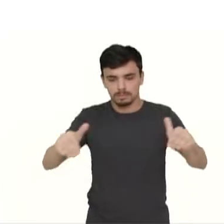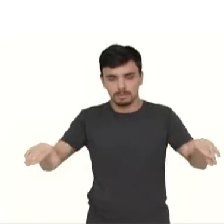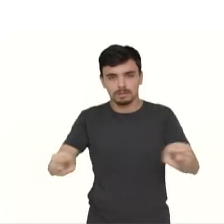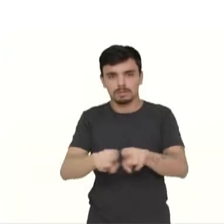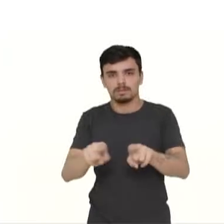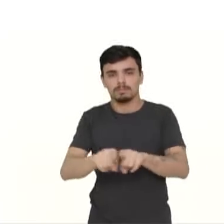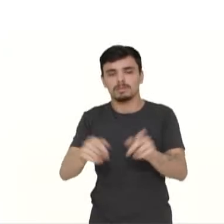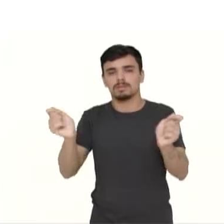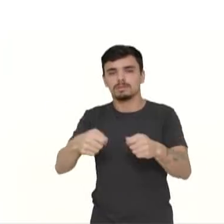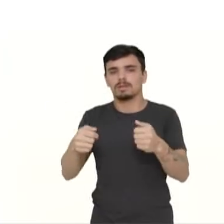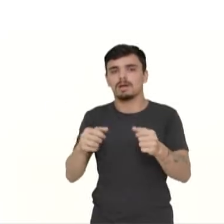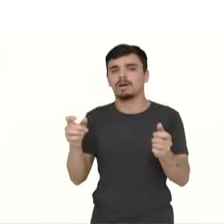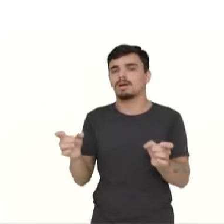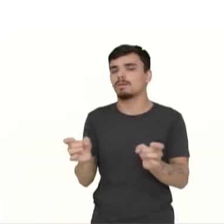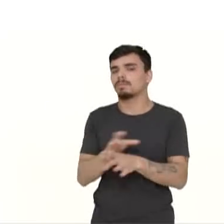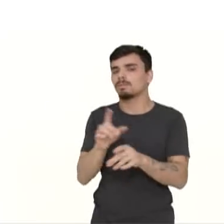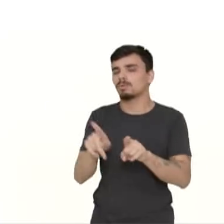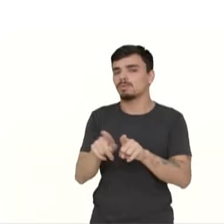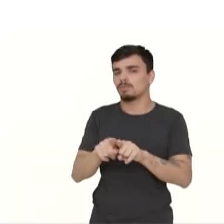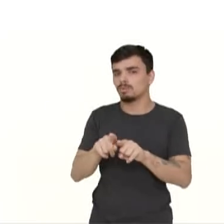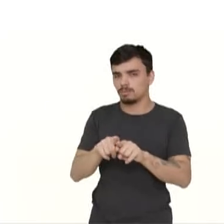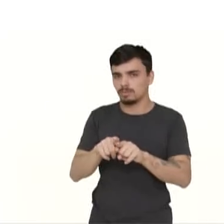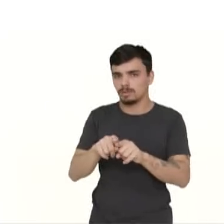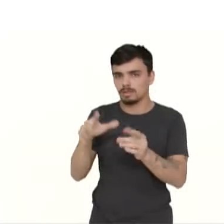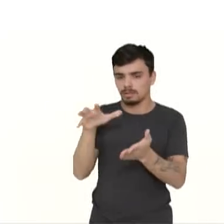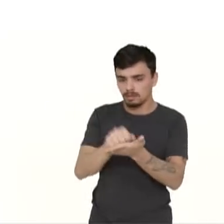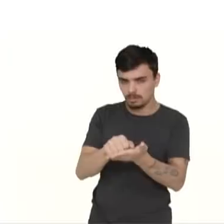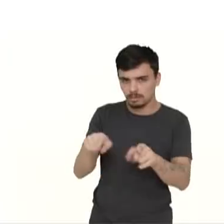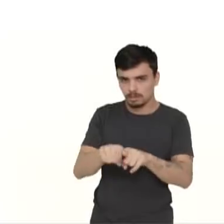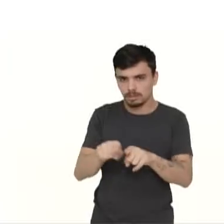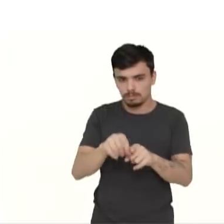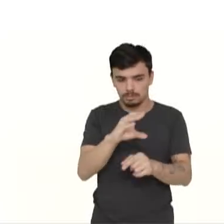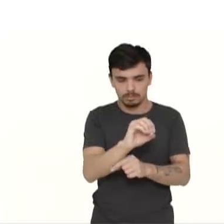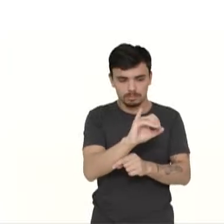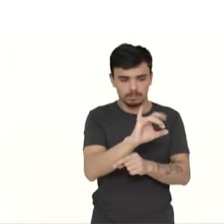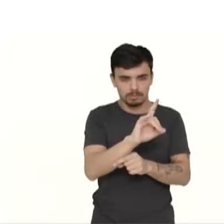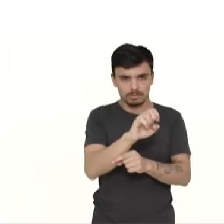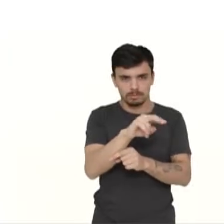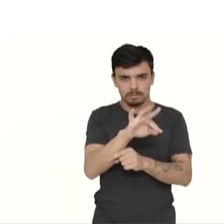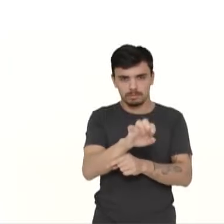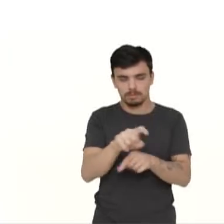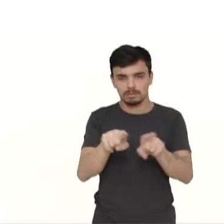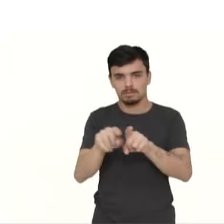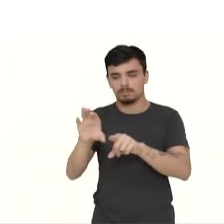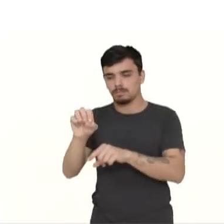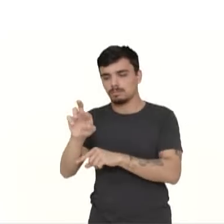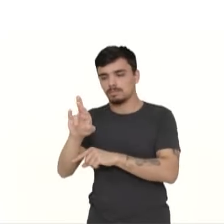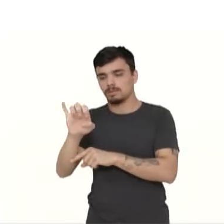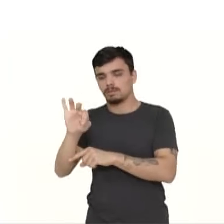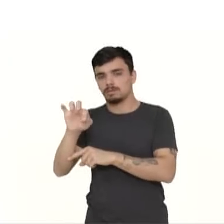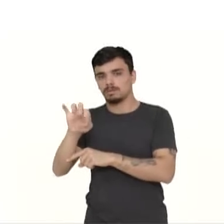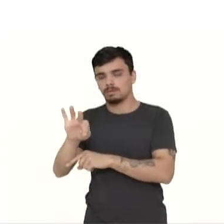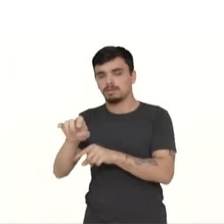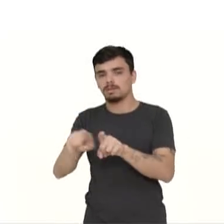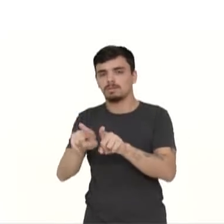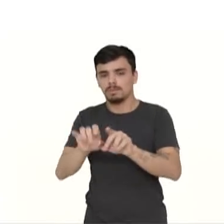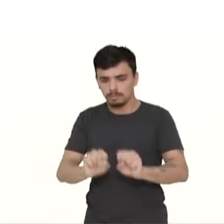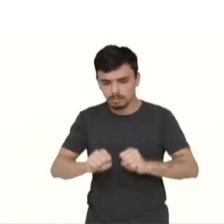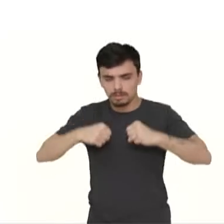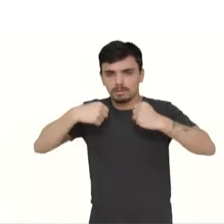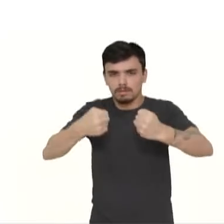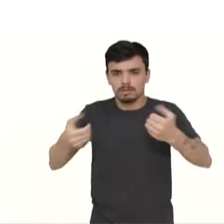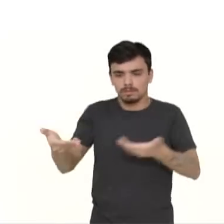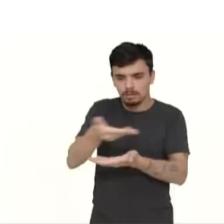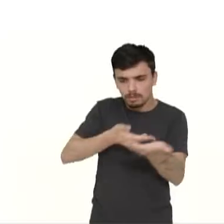possibilitando a reativação dos contratos entre Ocidente e Oriente, intensificou o renascimento comercial